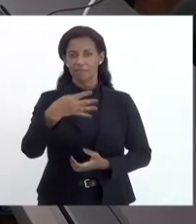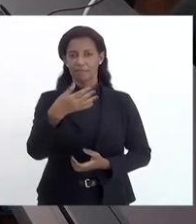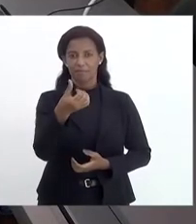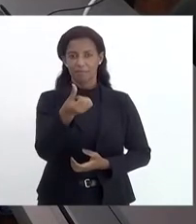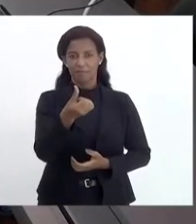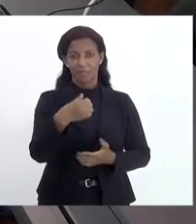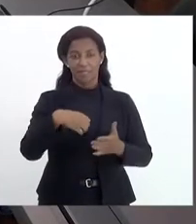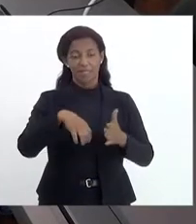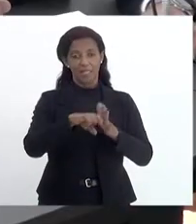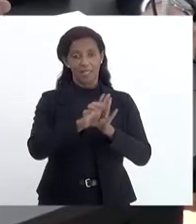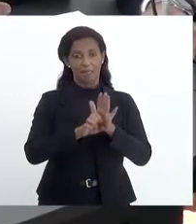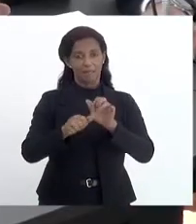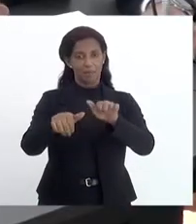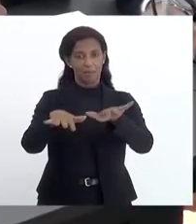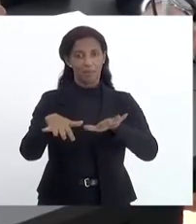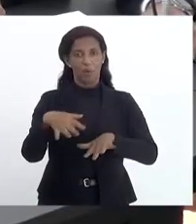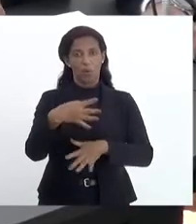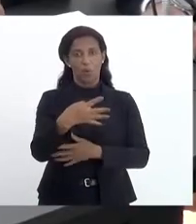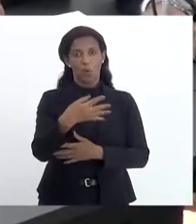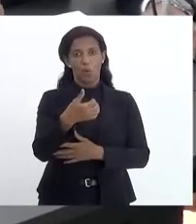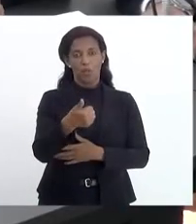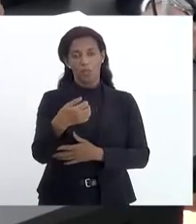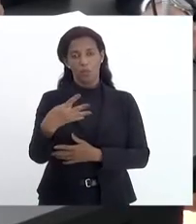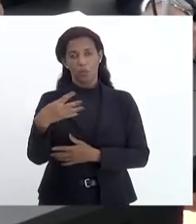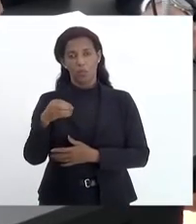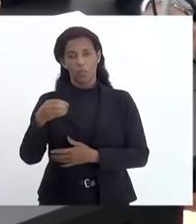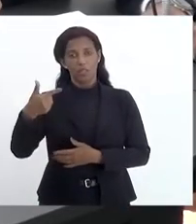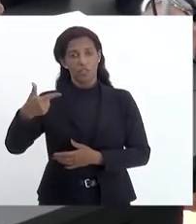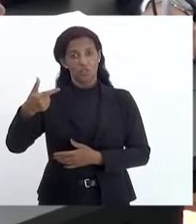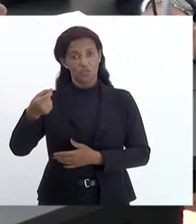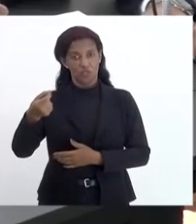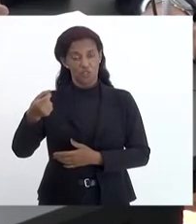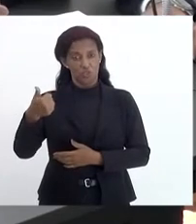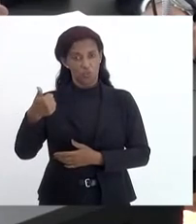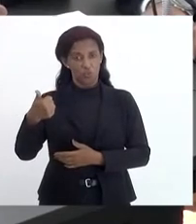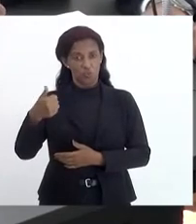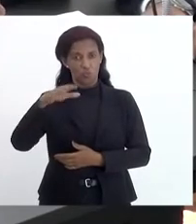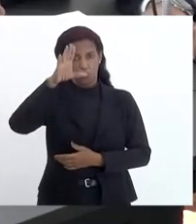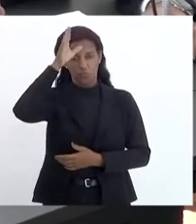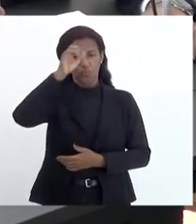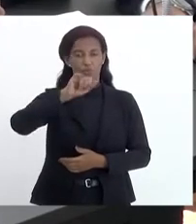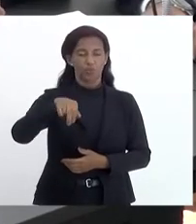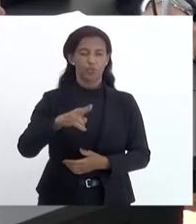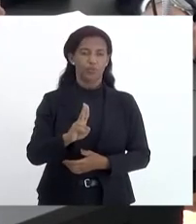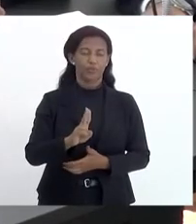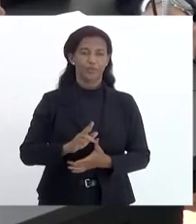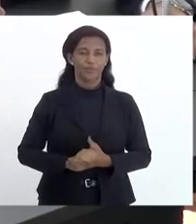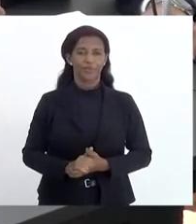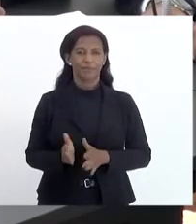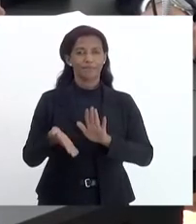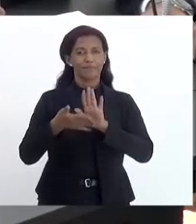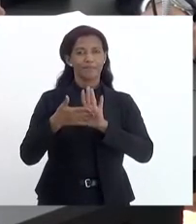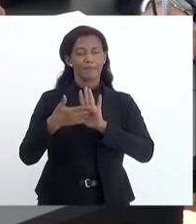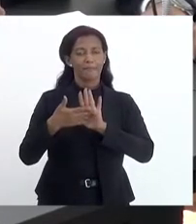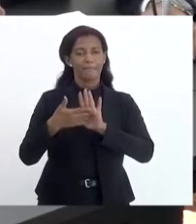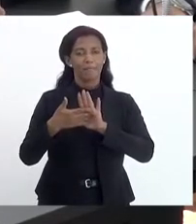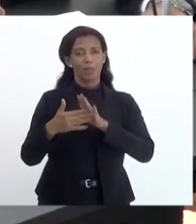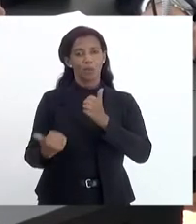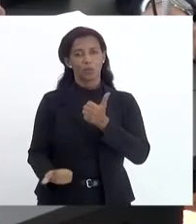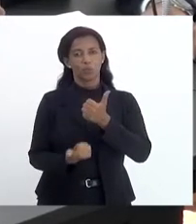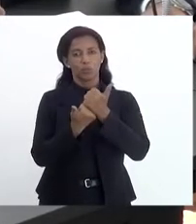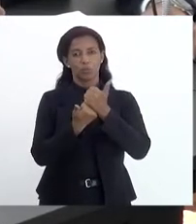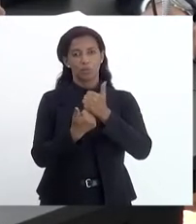Emendas de plenário ao projeto de lei 4140/2021. Deputada Tia Ju, parecer é favorável com